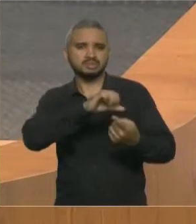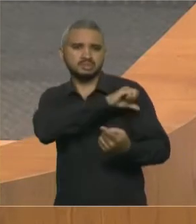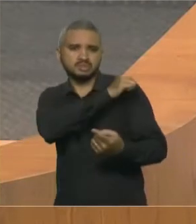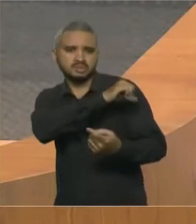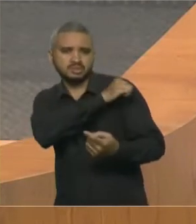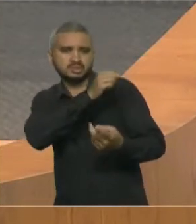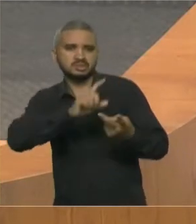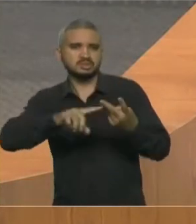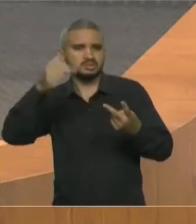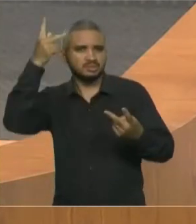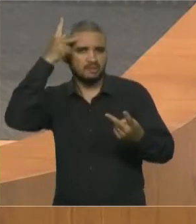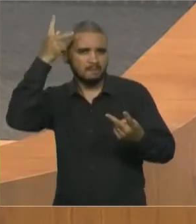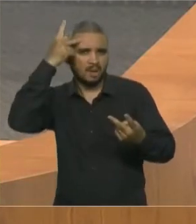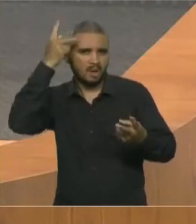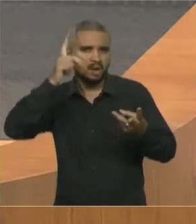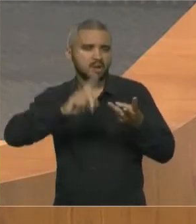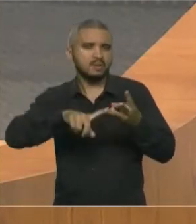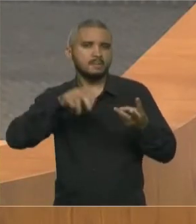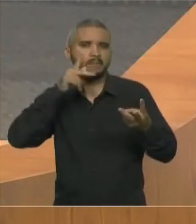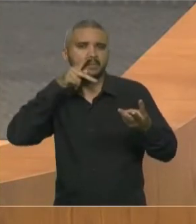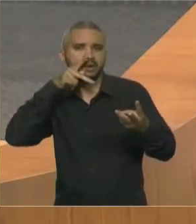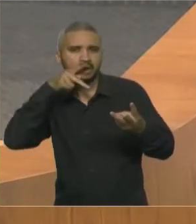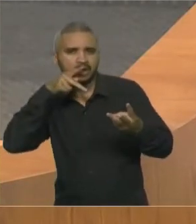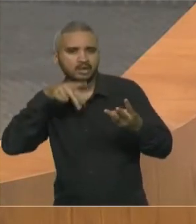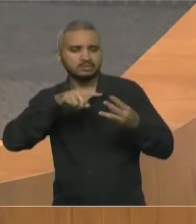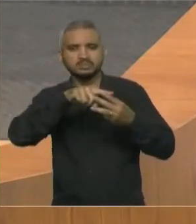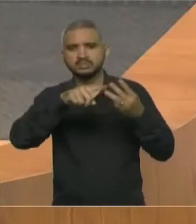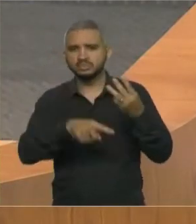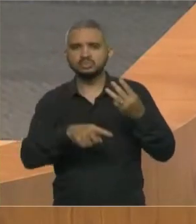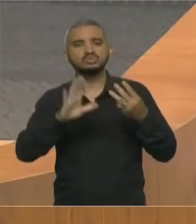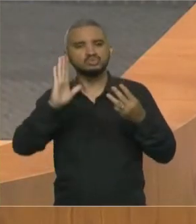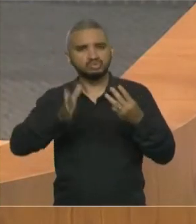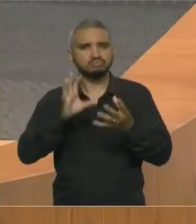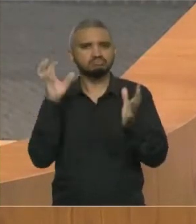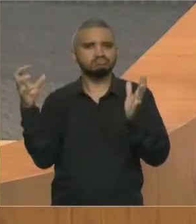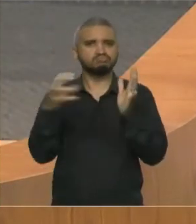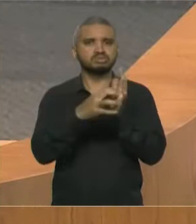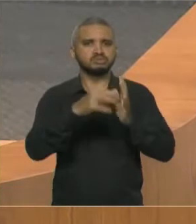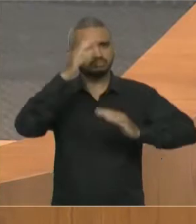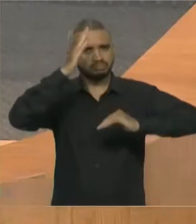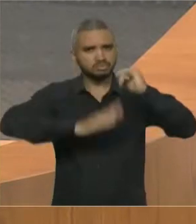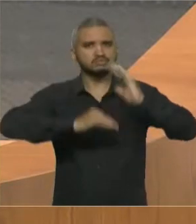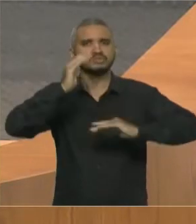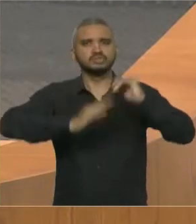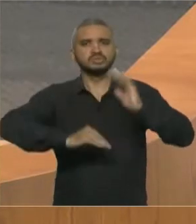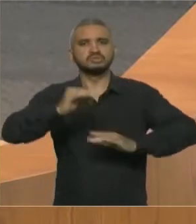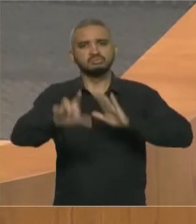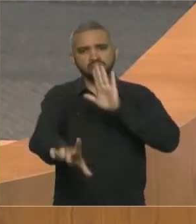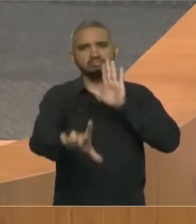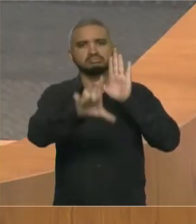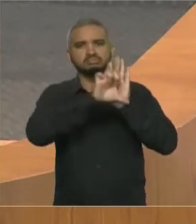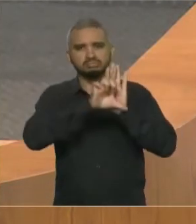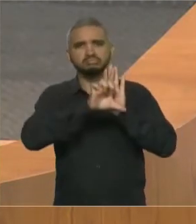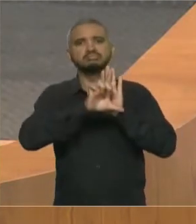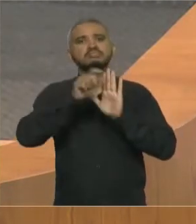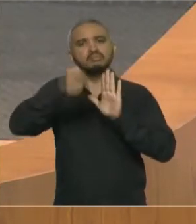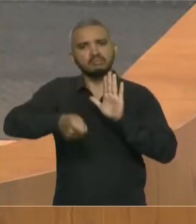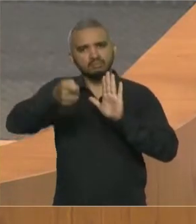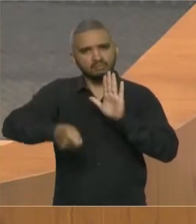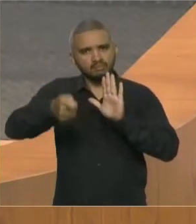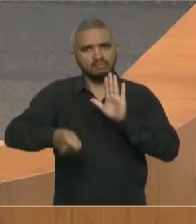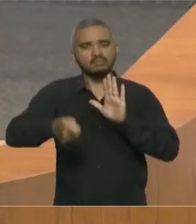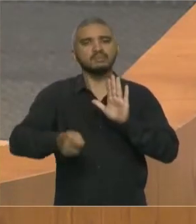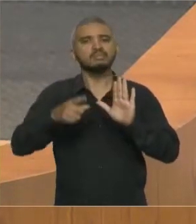dentre outros, já reconheceram a importância dessa profissional e possuem leis que garantem a presença das doulas